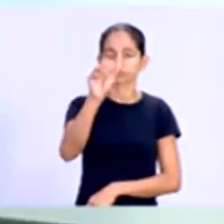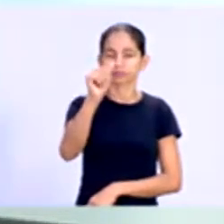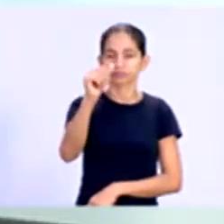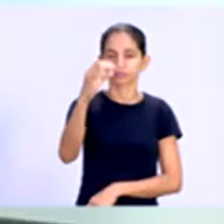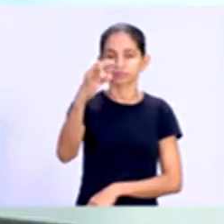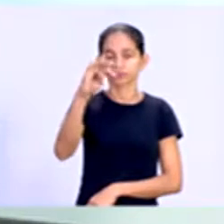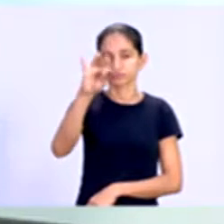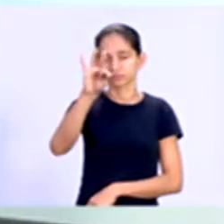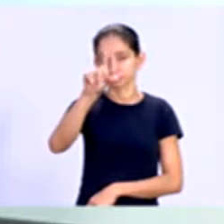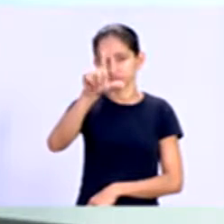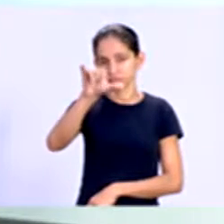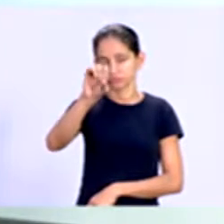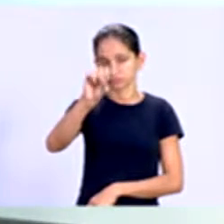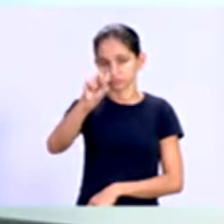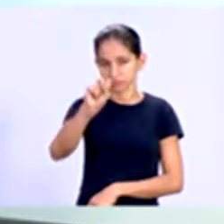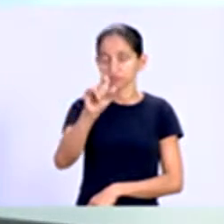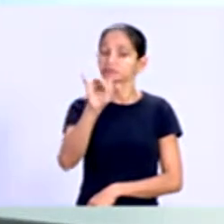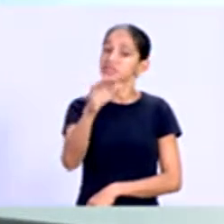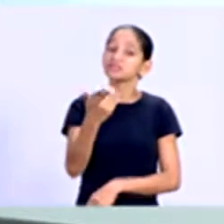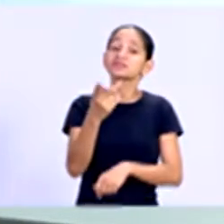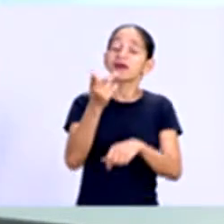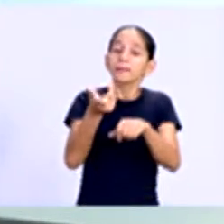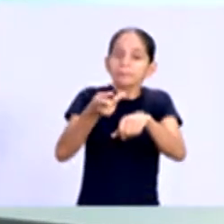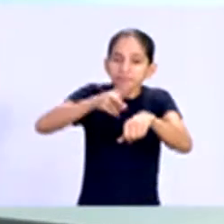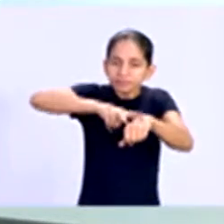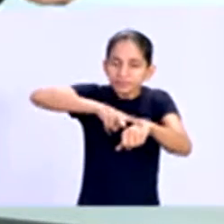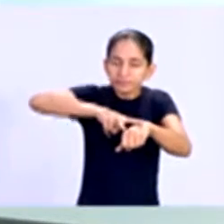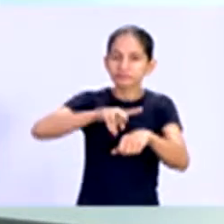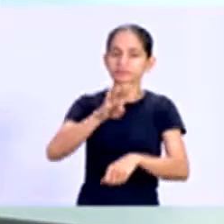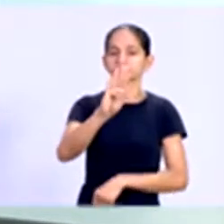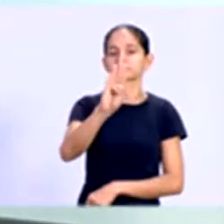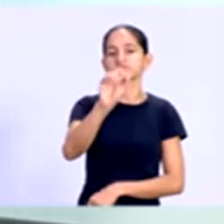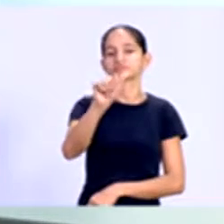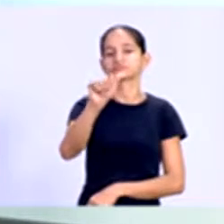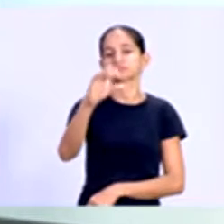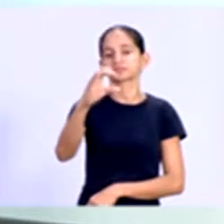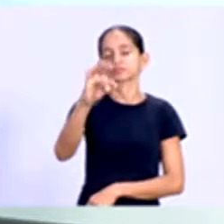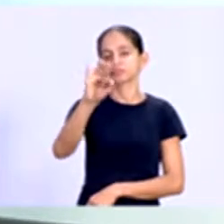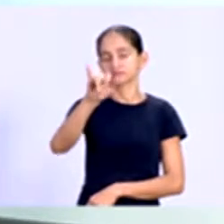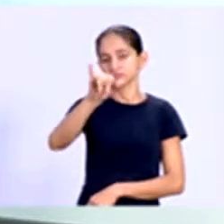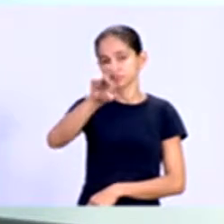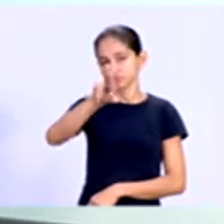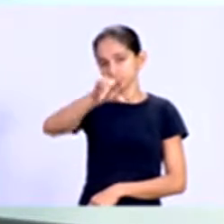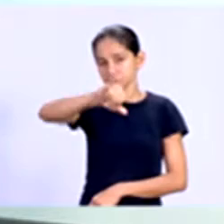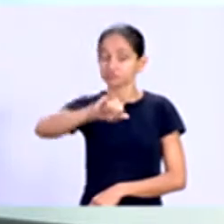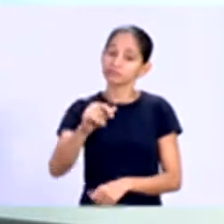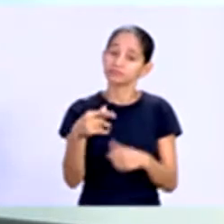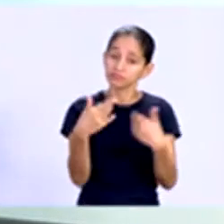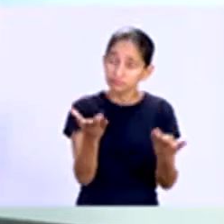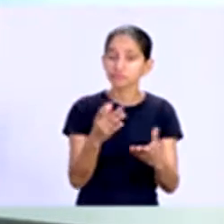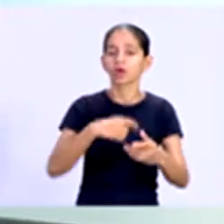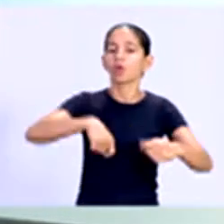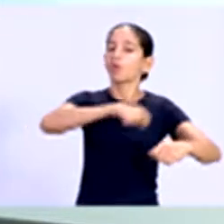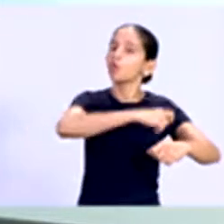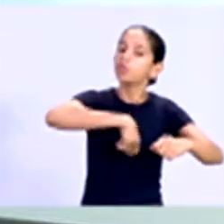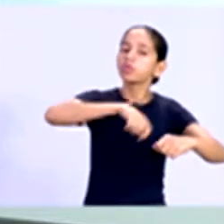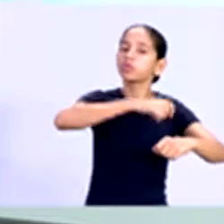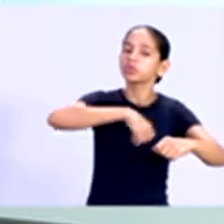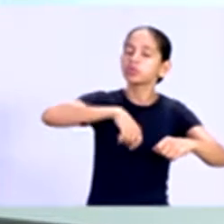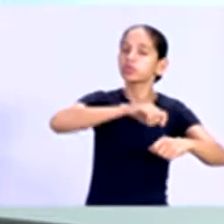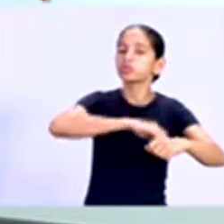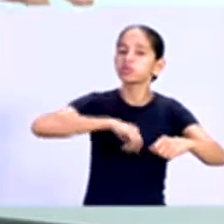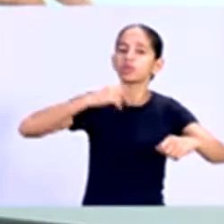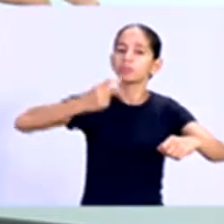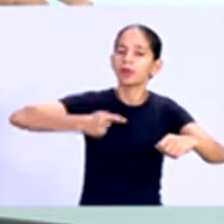que é uma bactéria que pode estar presente no arroz após cozido, se ele for deixado em